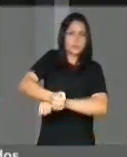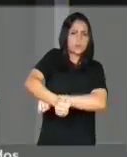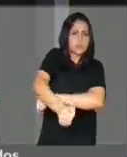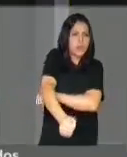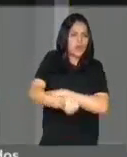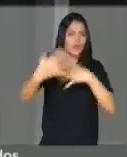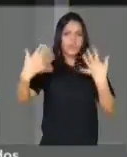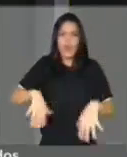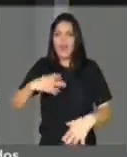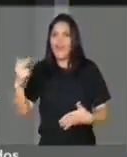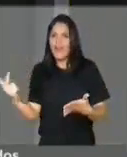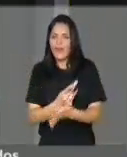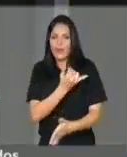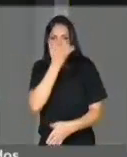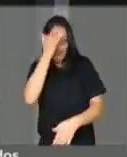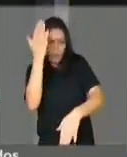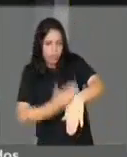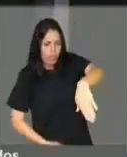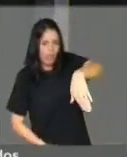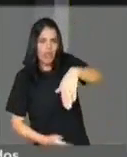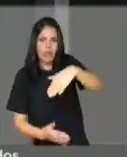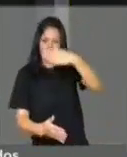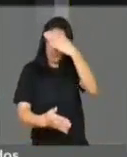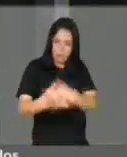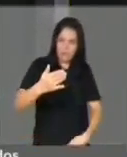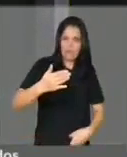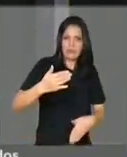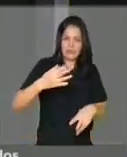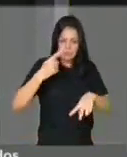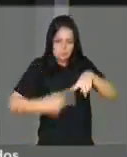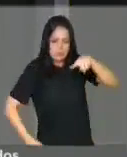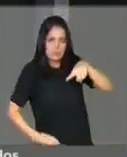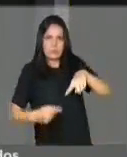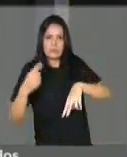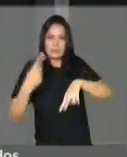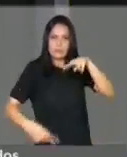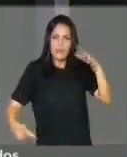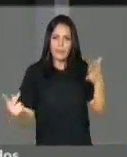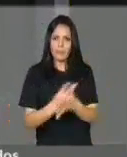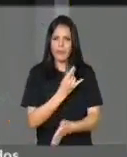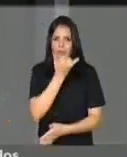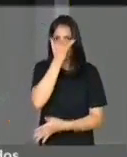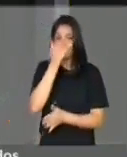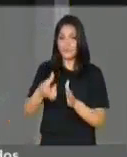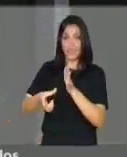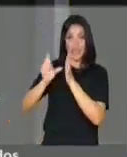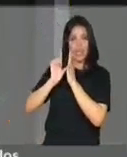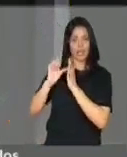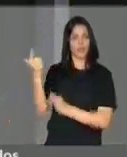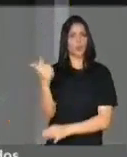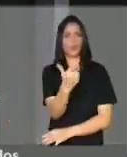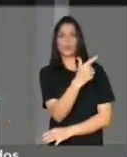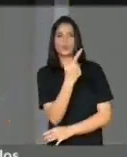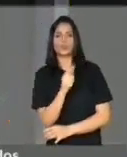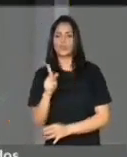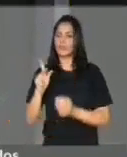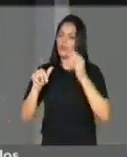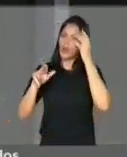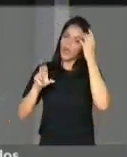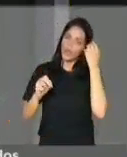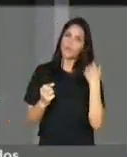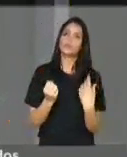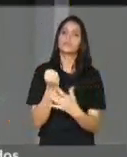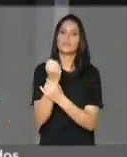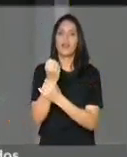As mutilações eram quase a regra. No limite, a inexistência de planos de segurança para os operários